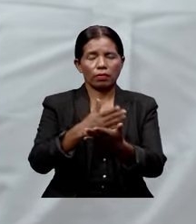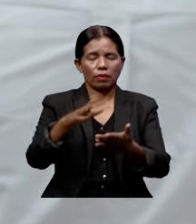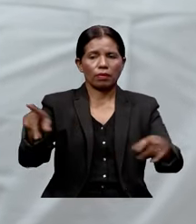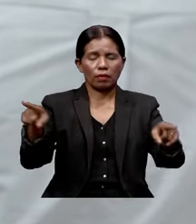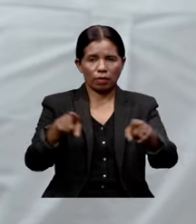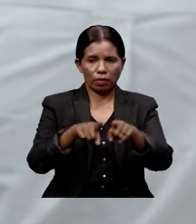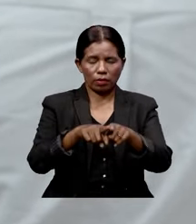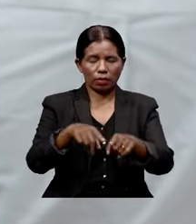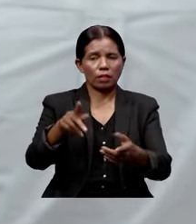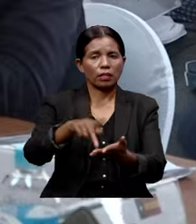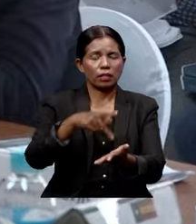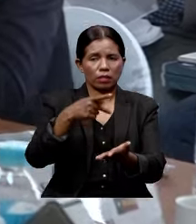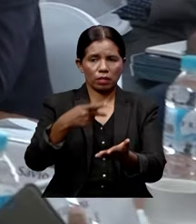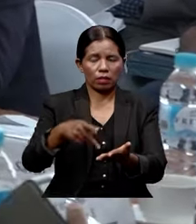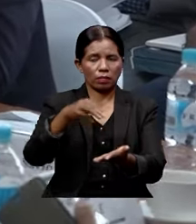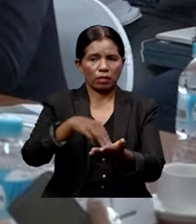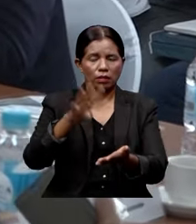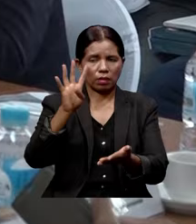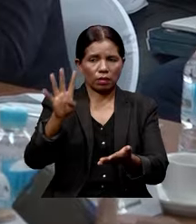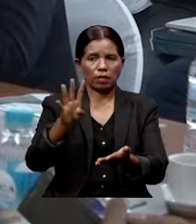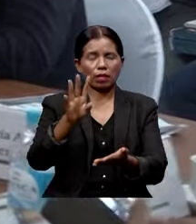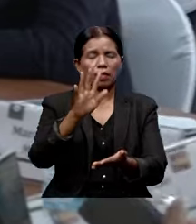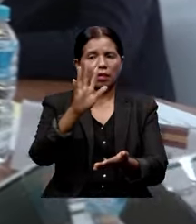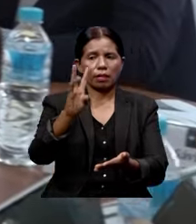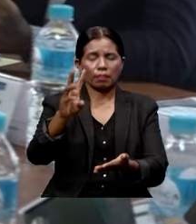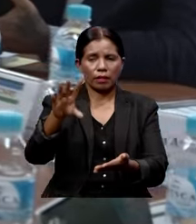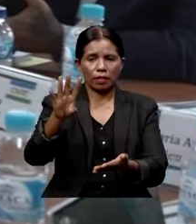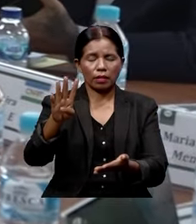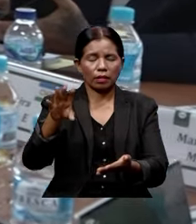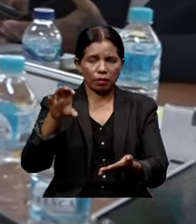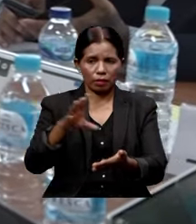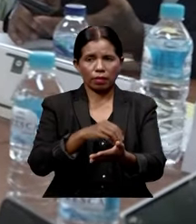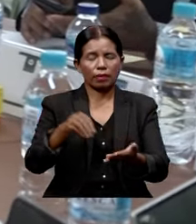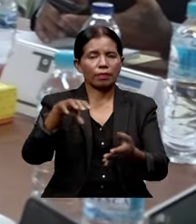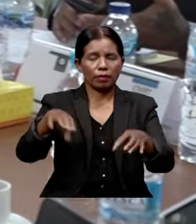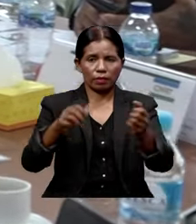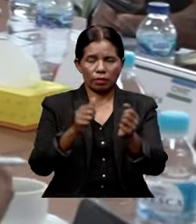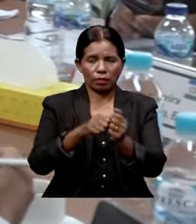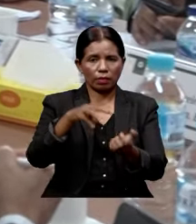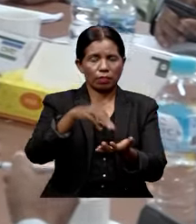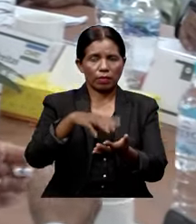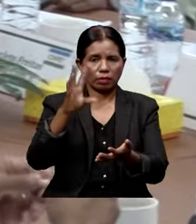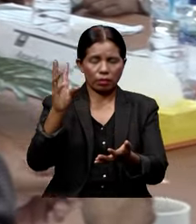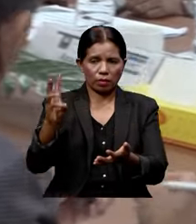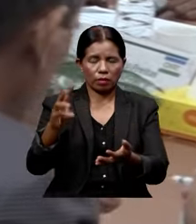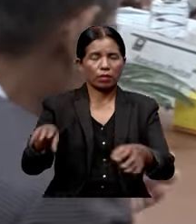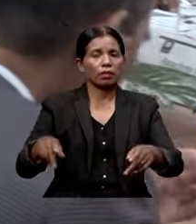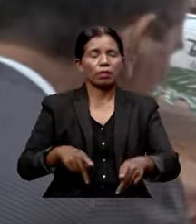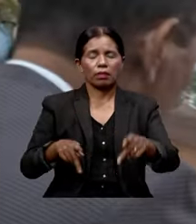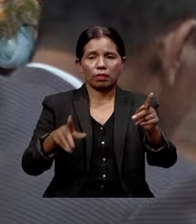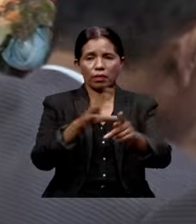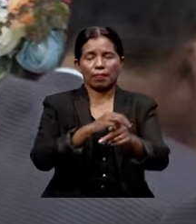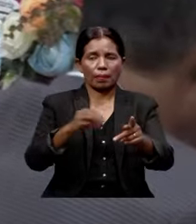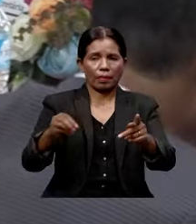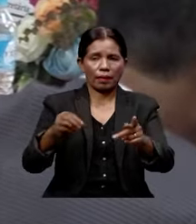hanesan salario no vencimento milhão hat atos nen resin, bens no serviço milhão nen resin, transferência pública basic milhão